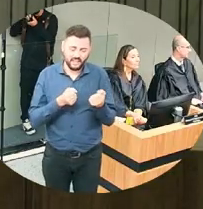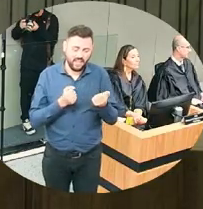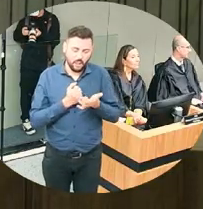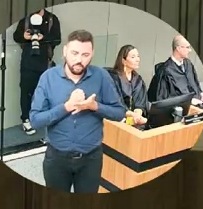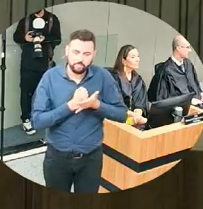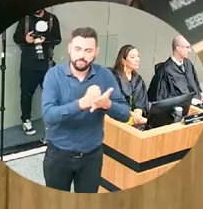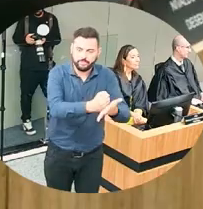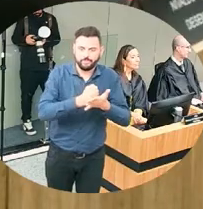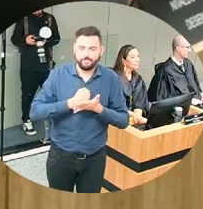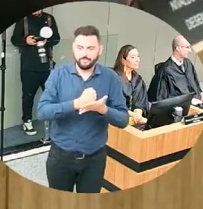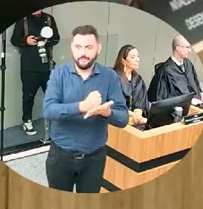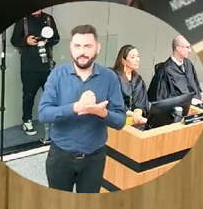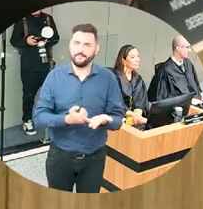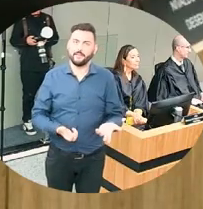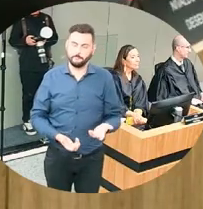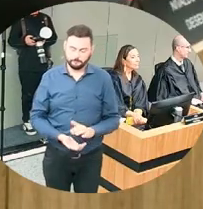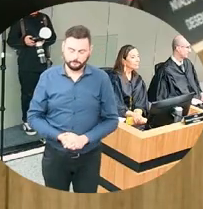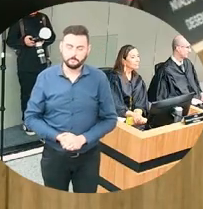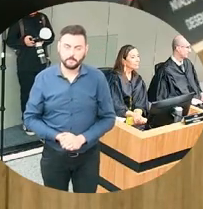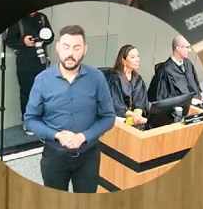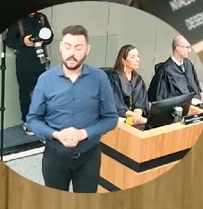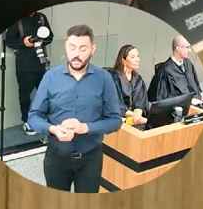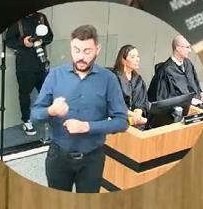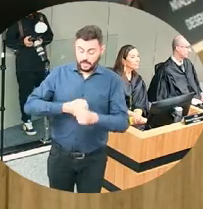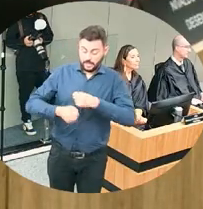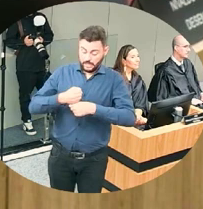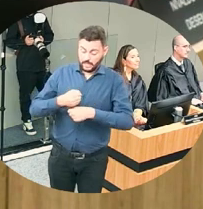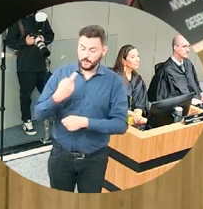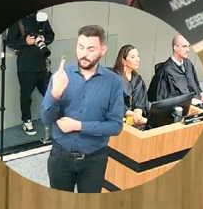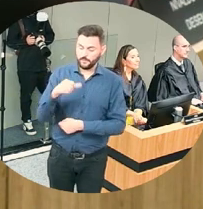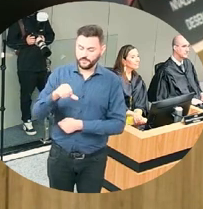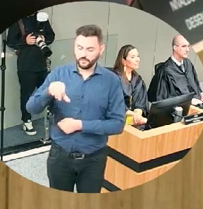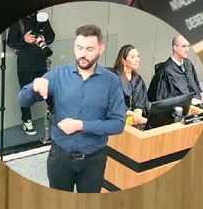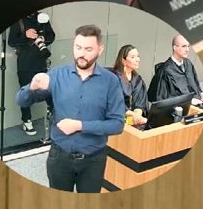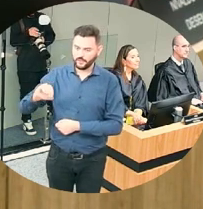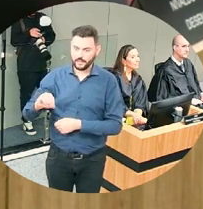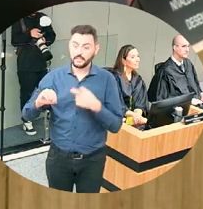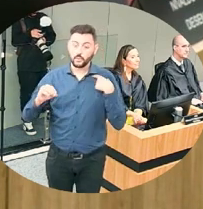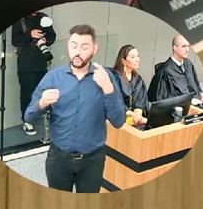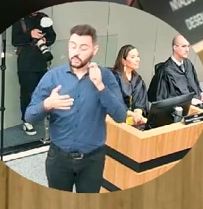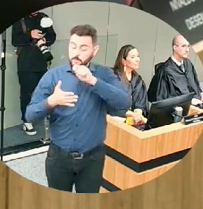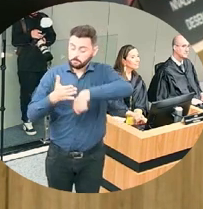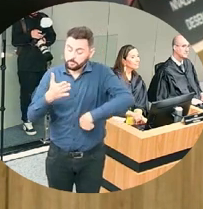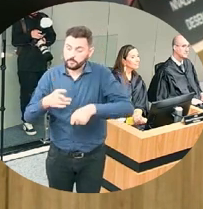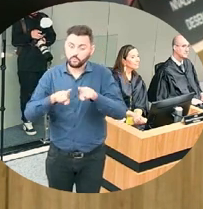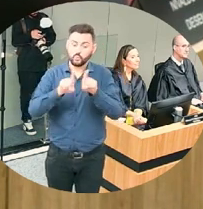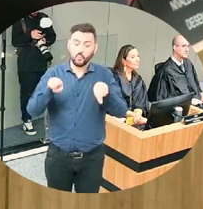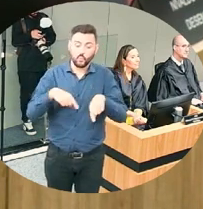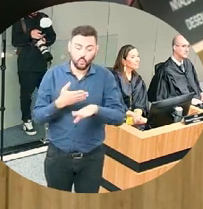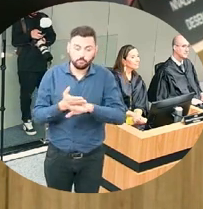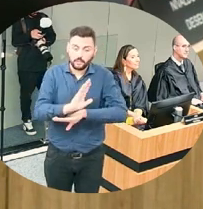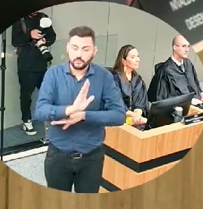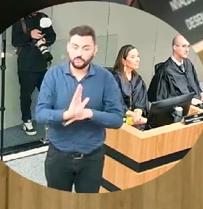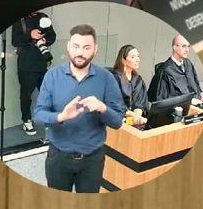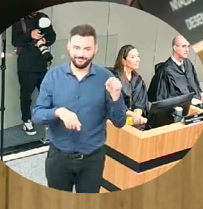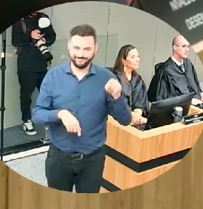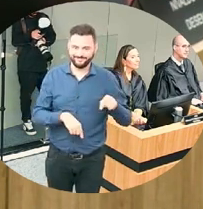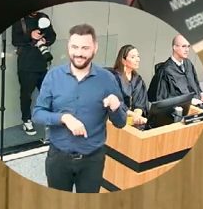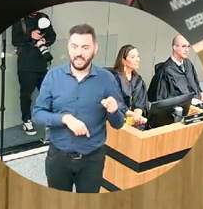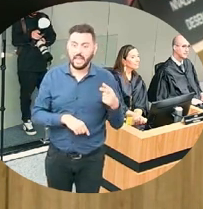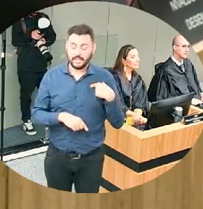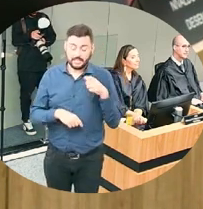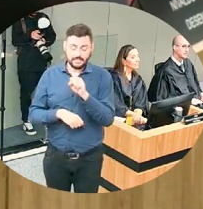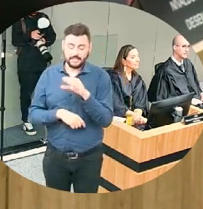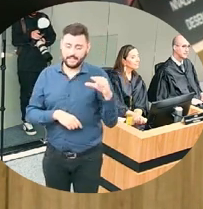Mafra em 1990 passou no concurso para juiz do trabalho substituto em Santa Catarina tendo sido